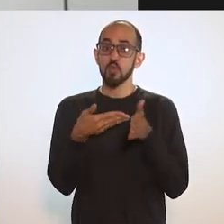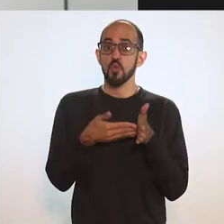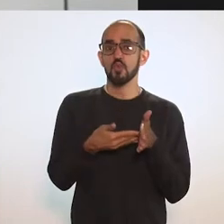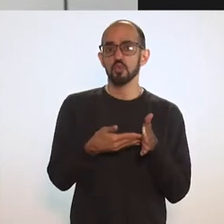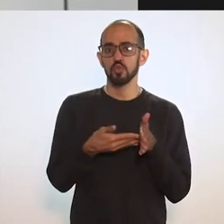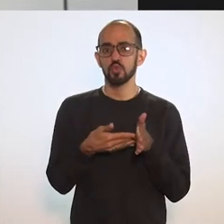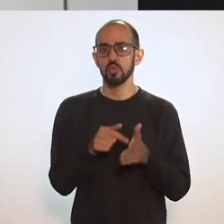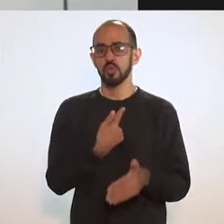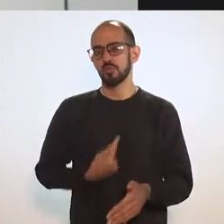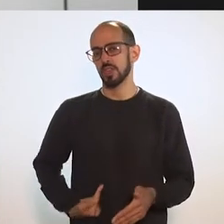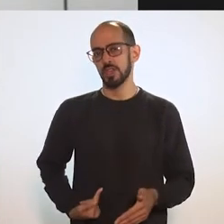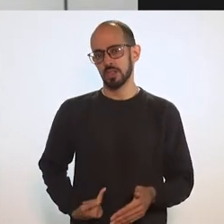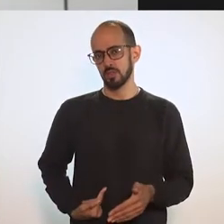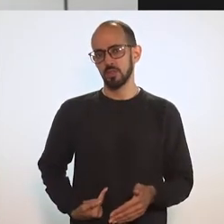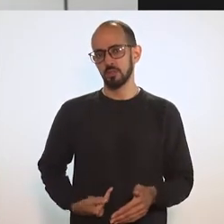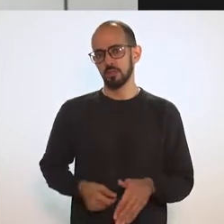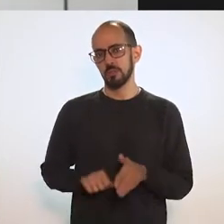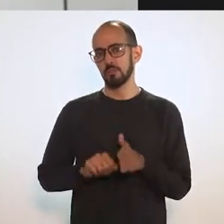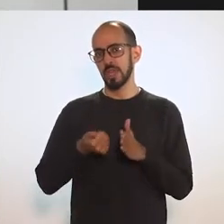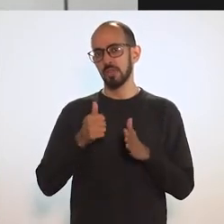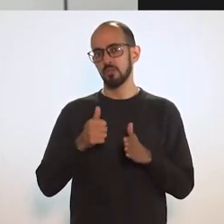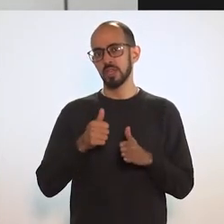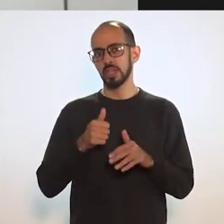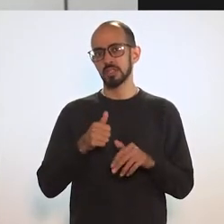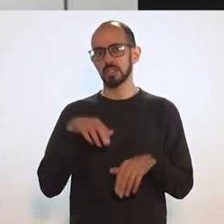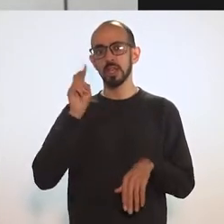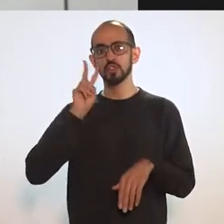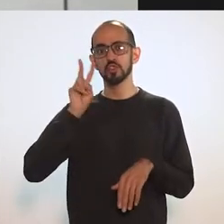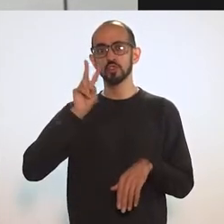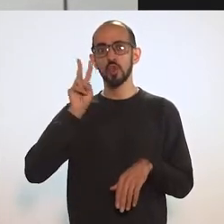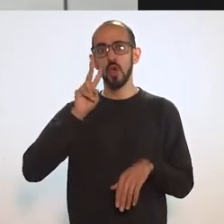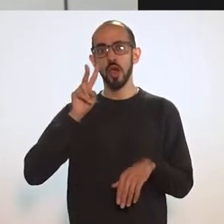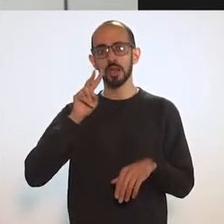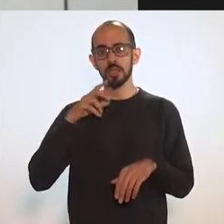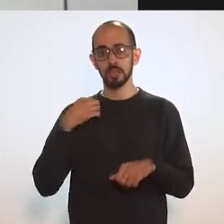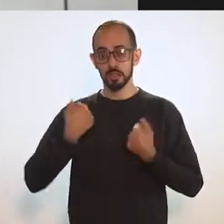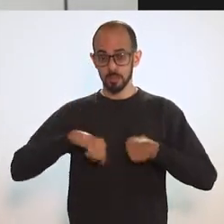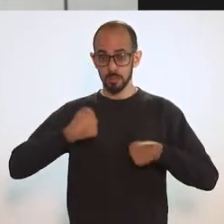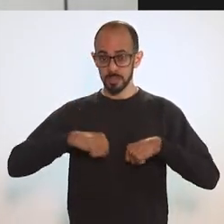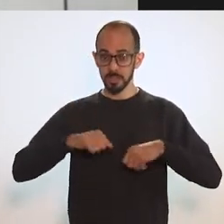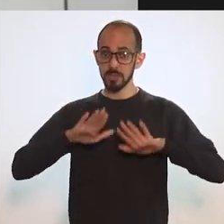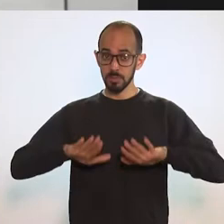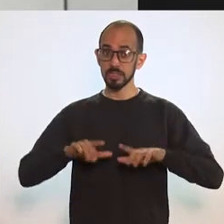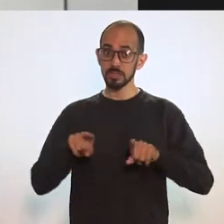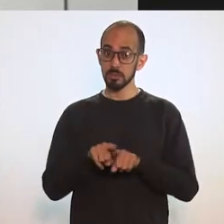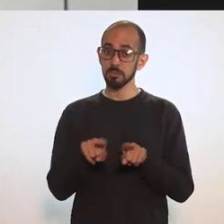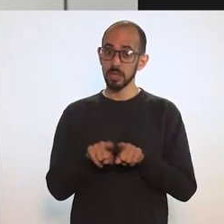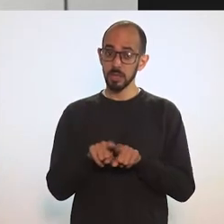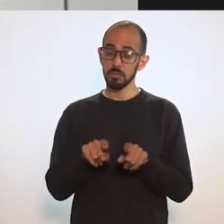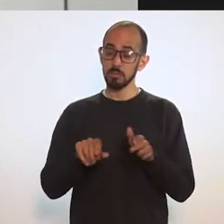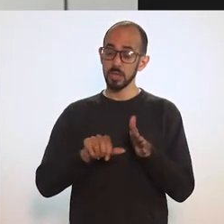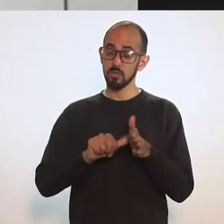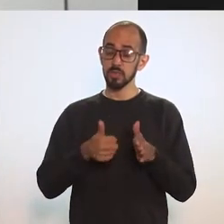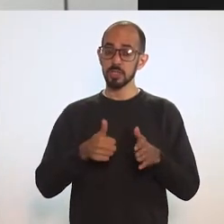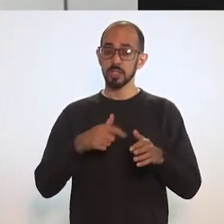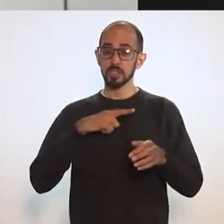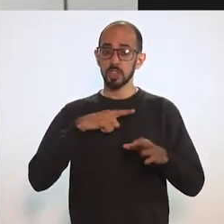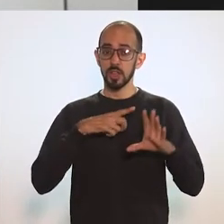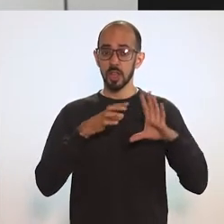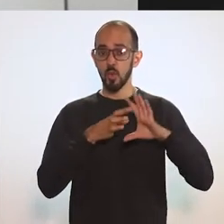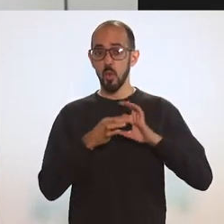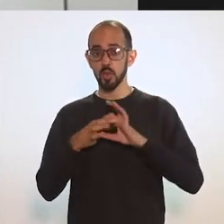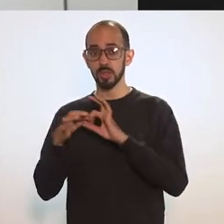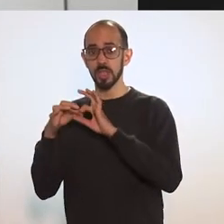vacina. É a primeira vez na história do Brasil em que se faz necessário isso, mas também é a primeira vez que a gente tem um cenário de campanha